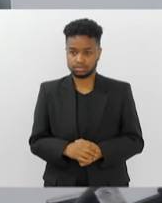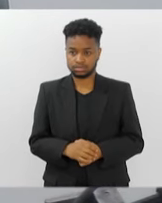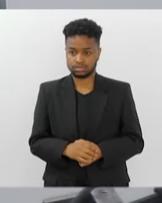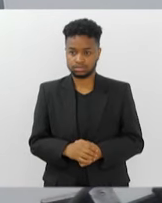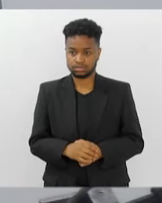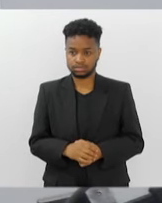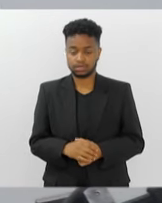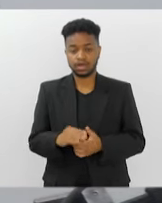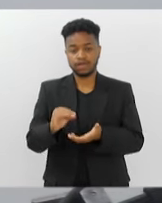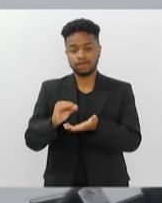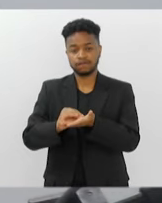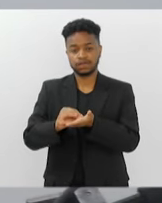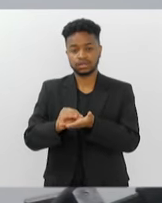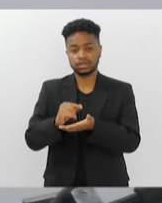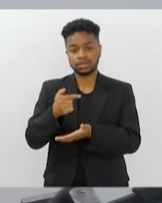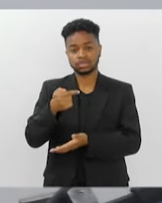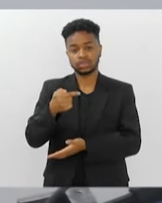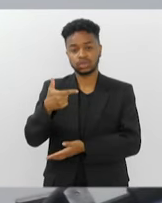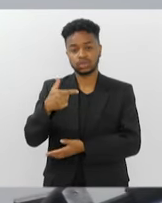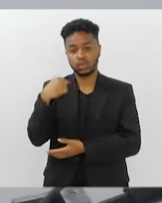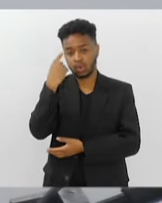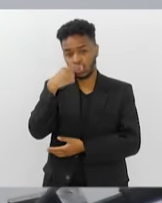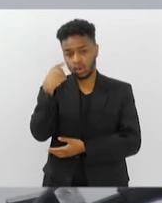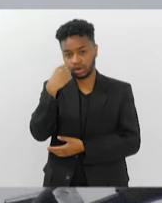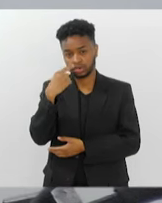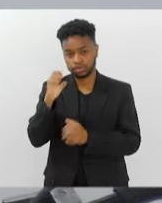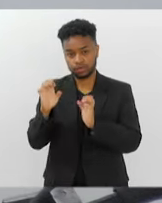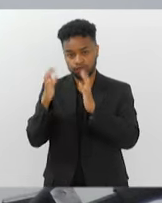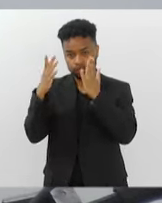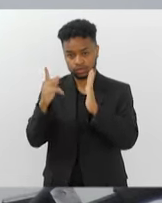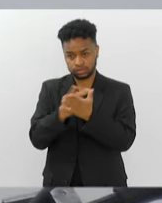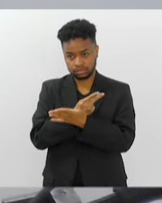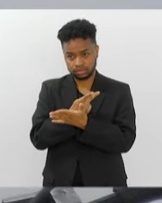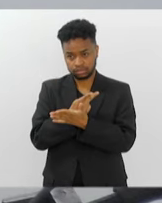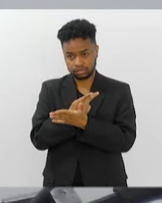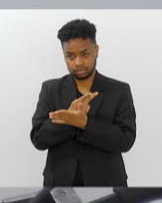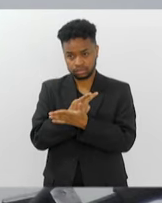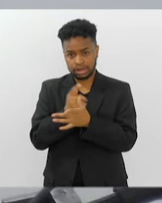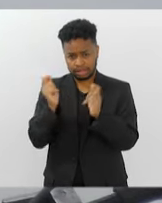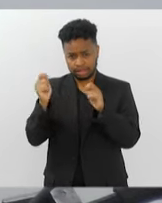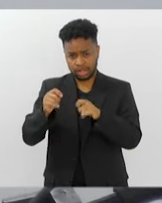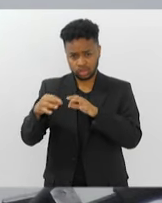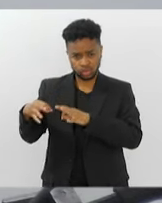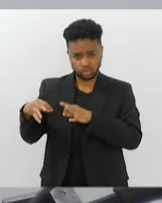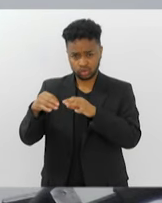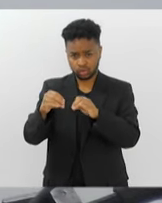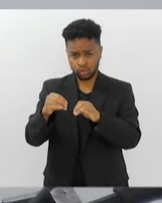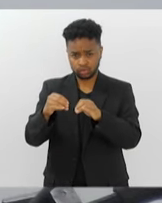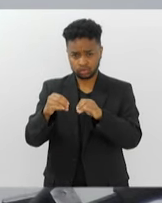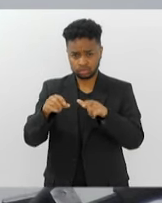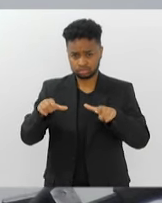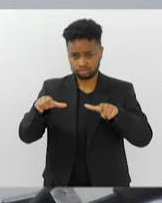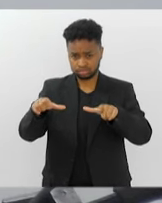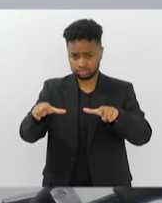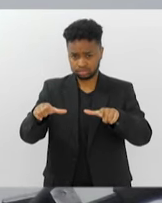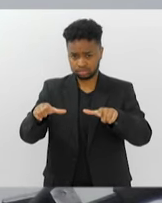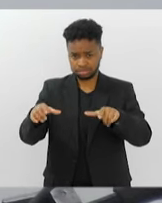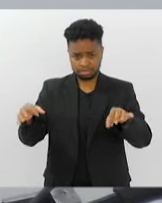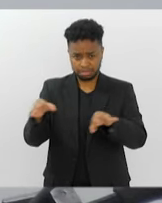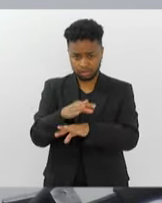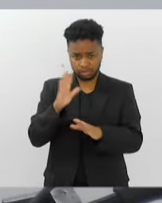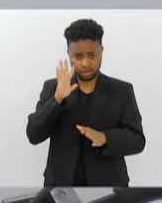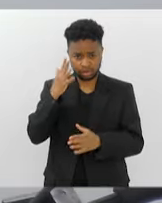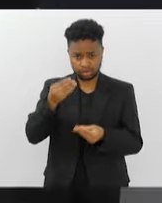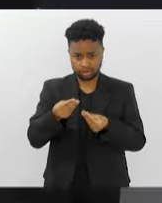faltando 72 horas pro evento que esses certificados todos se concretizem em 72